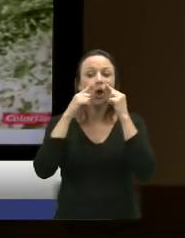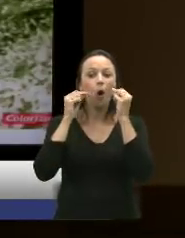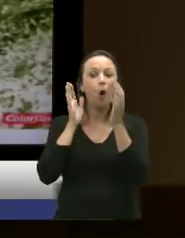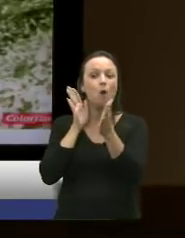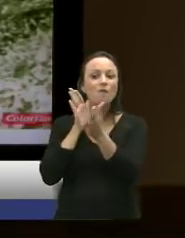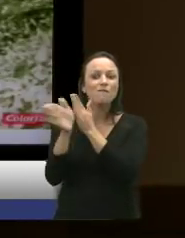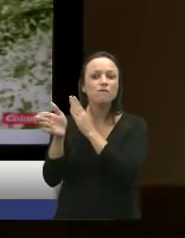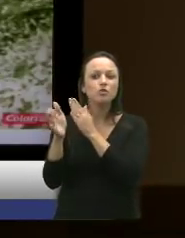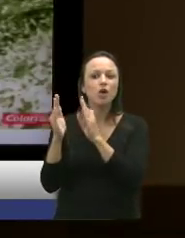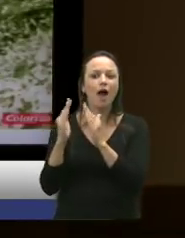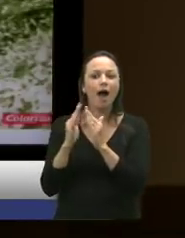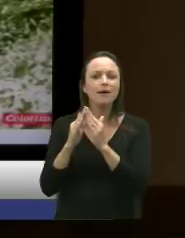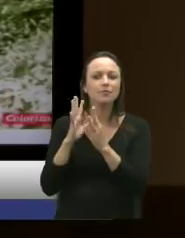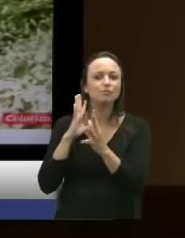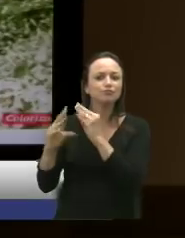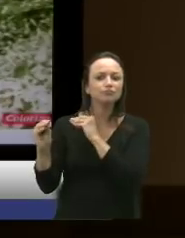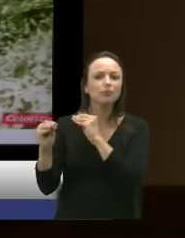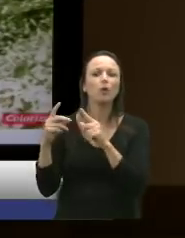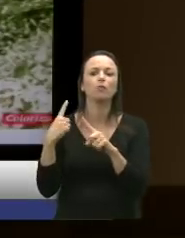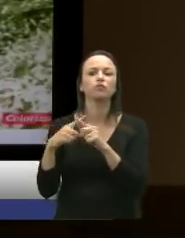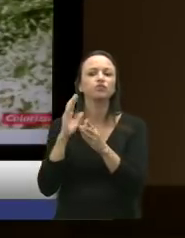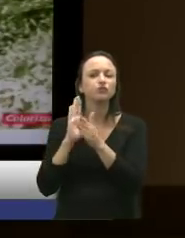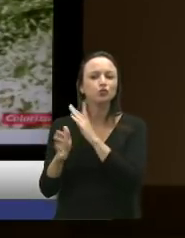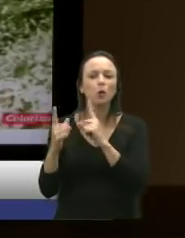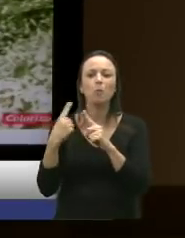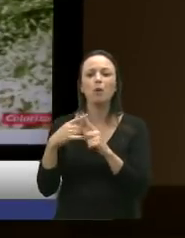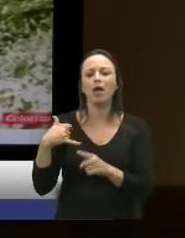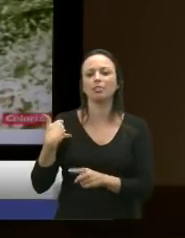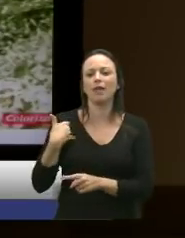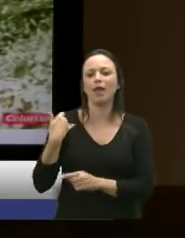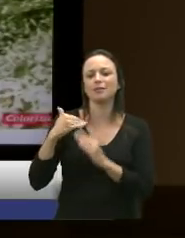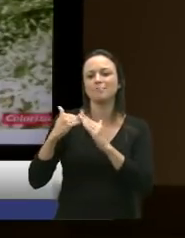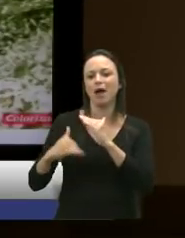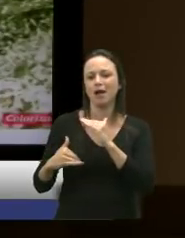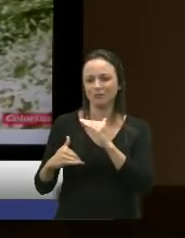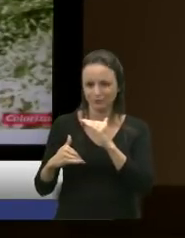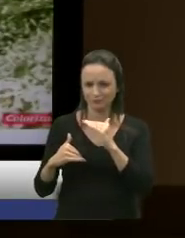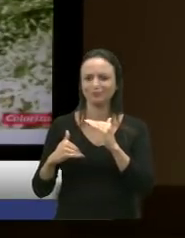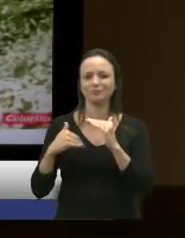não tinha idade para se alistar. Aliás, não tinha idade nem para... Enfim, daqui a pouco eu falo dele.